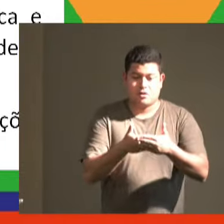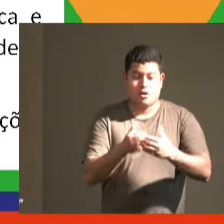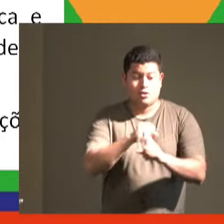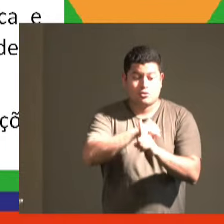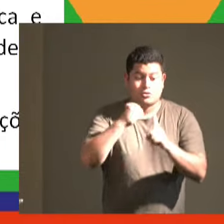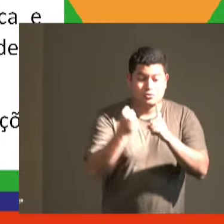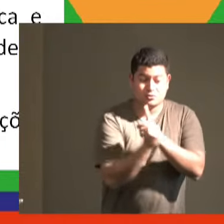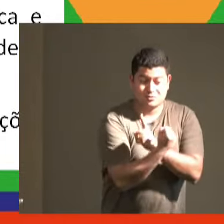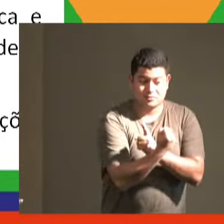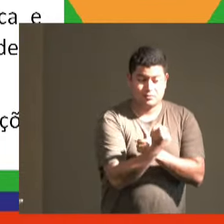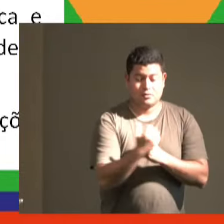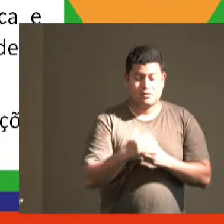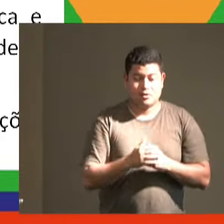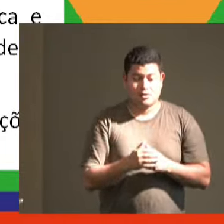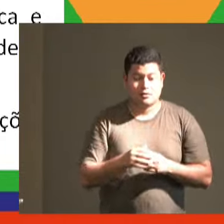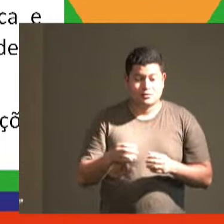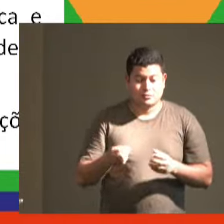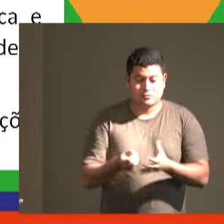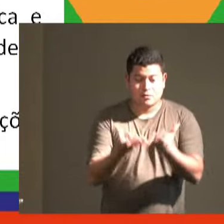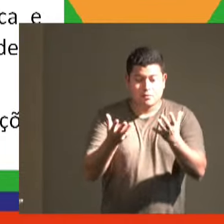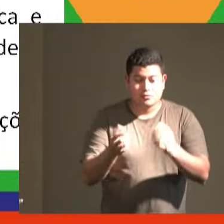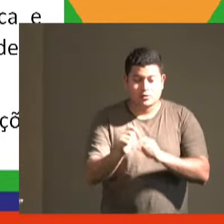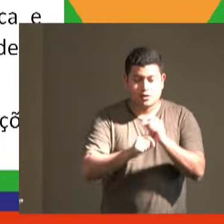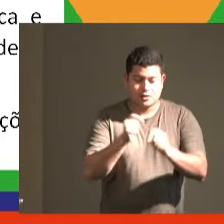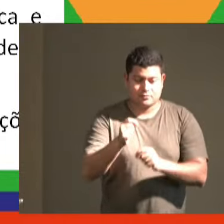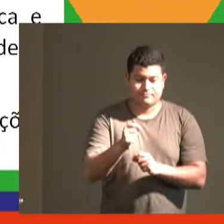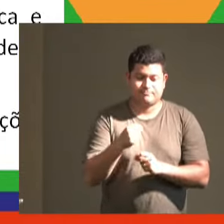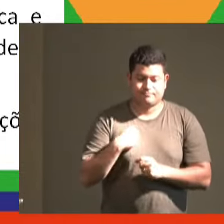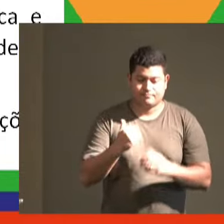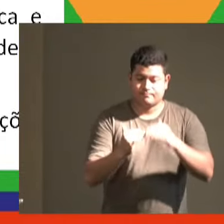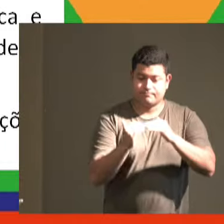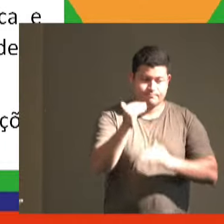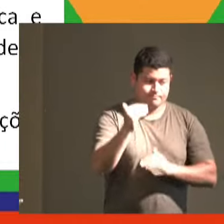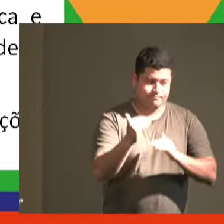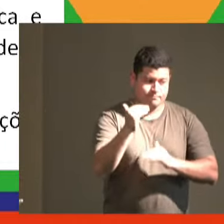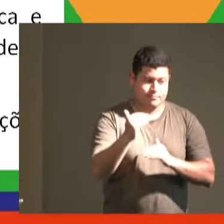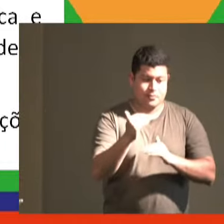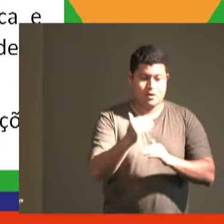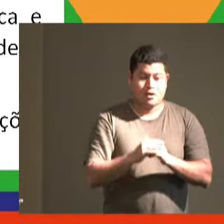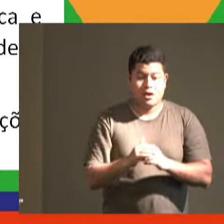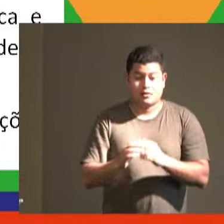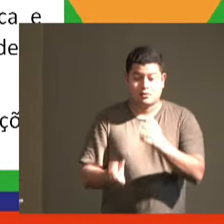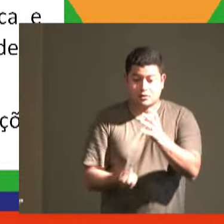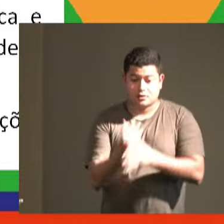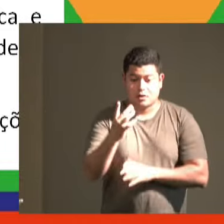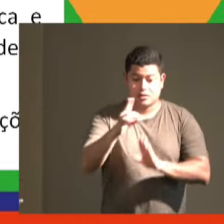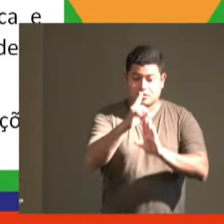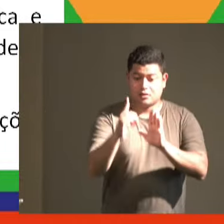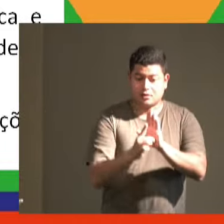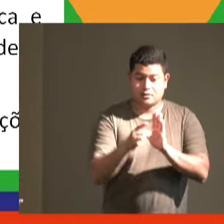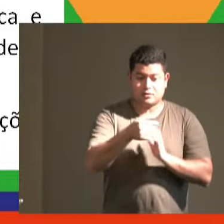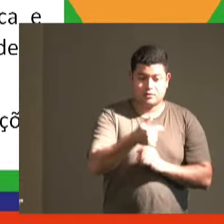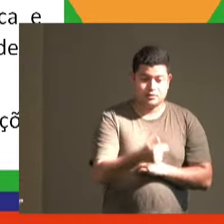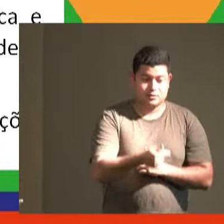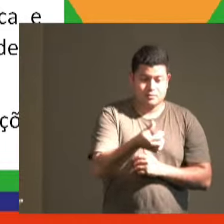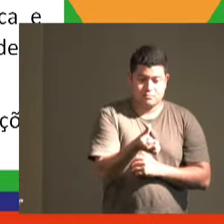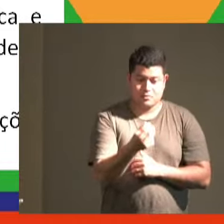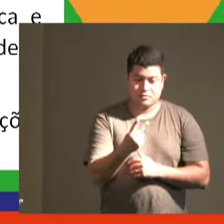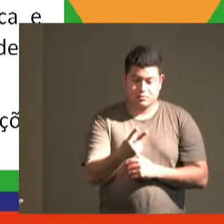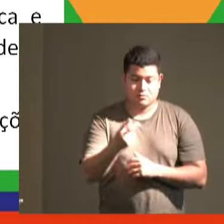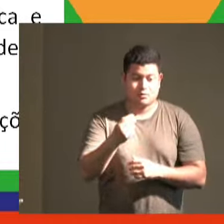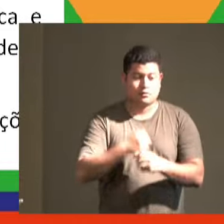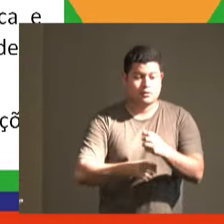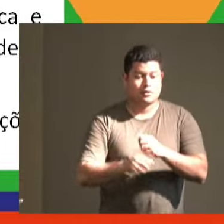com impedimentos, provocam a experiência da desigualdade. Instituído pelo Decreto 7612, de 17 de novembro de